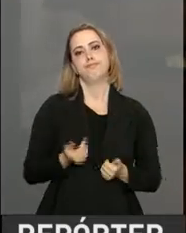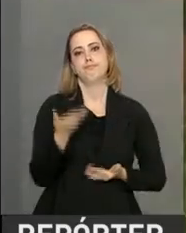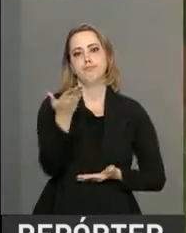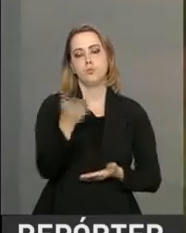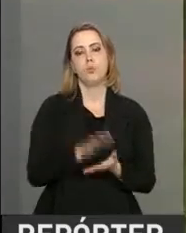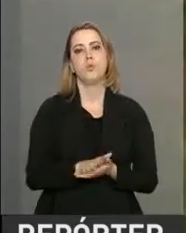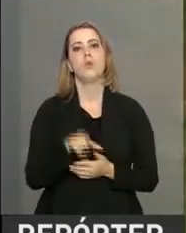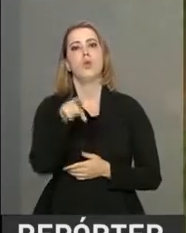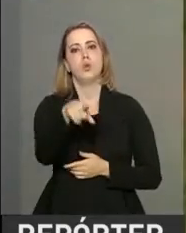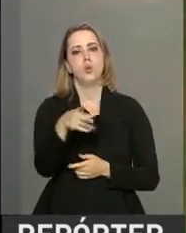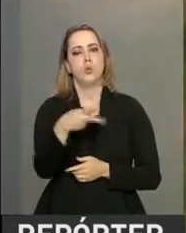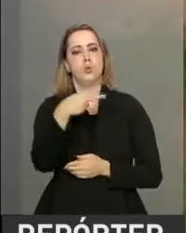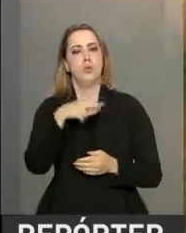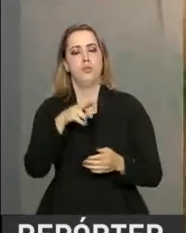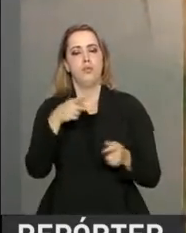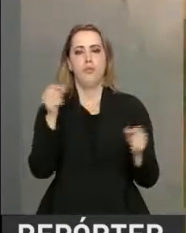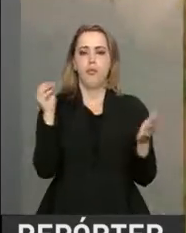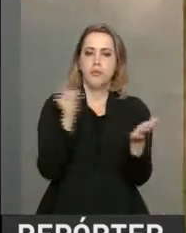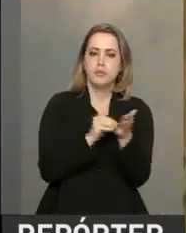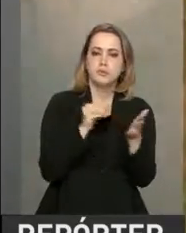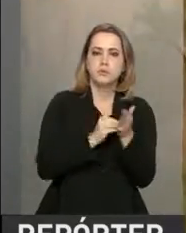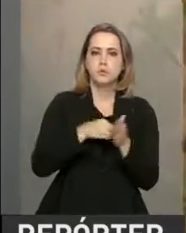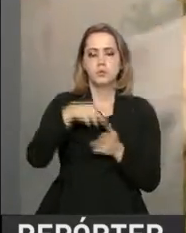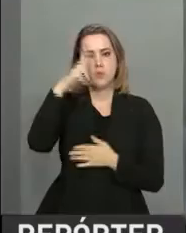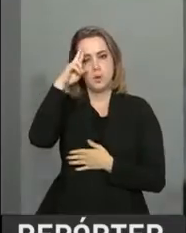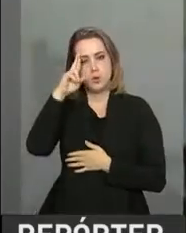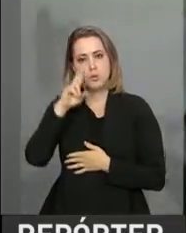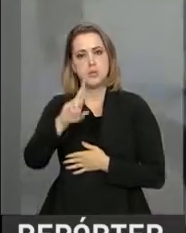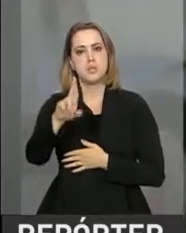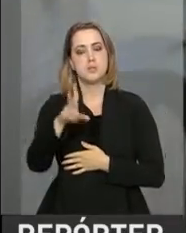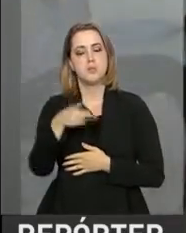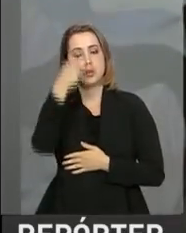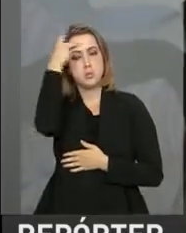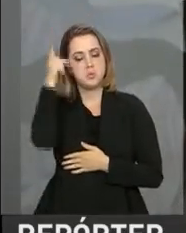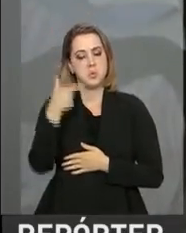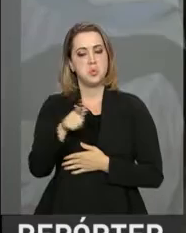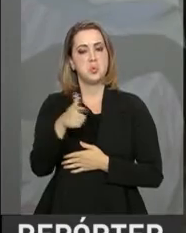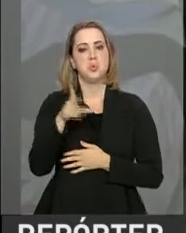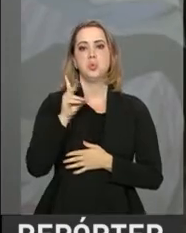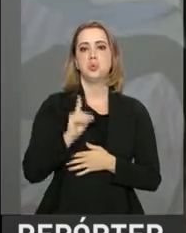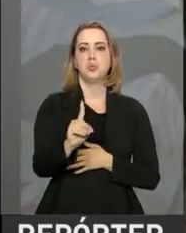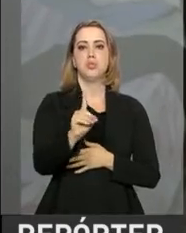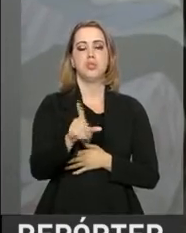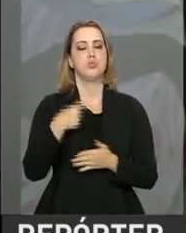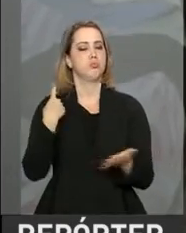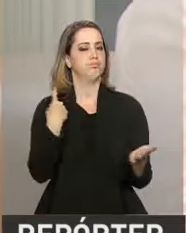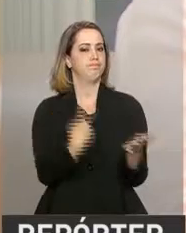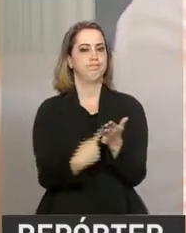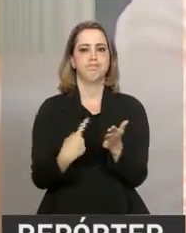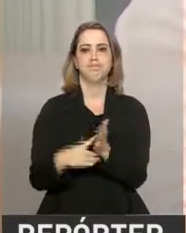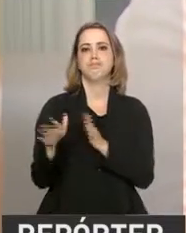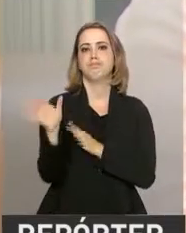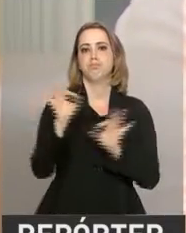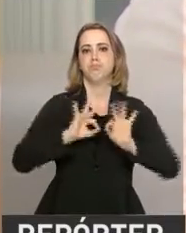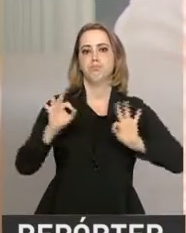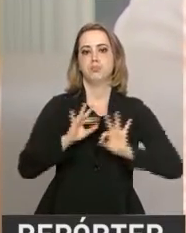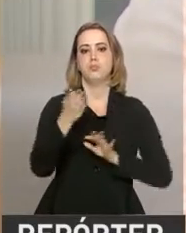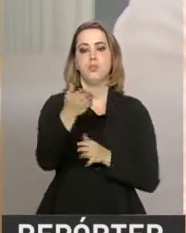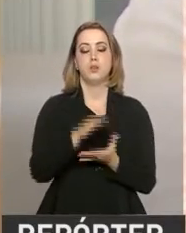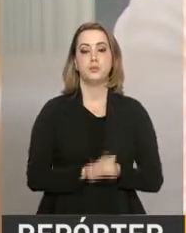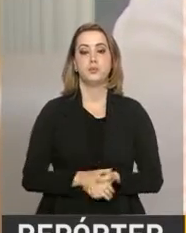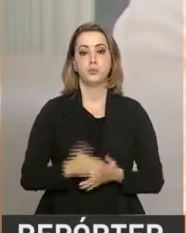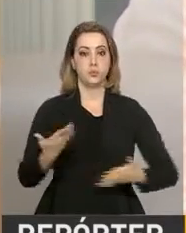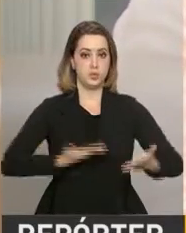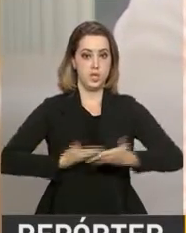Uma situação de desrespeito em que empregados não têm direitos e patrões não cumprem deveres. A servidão por dívida é